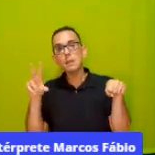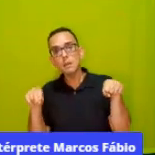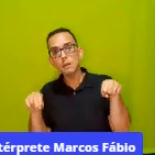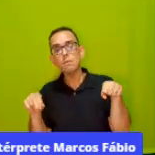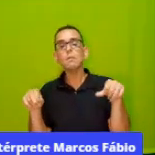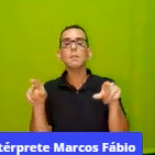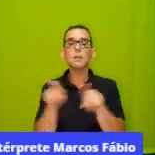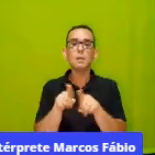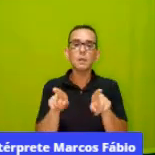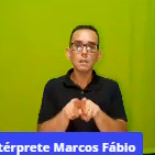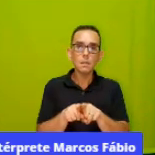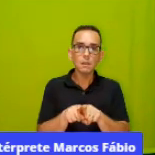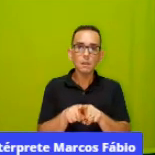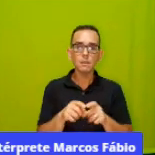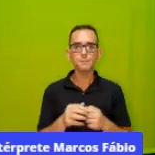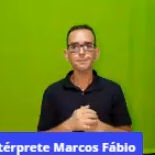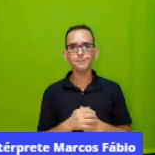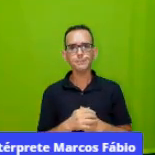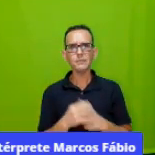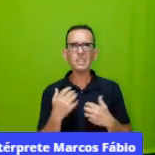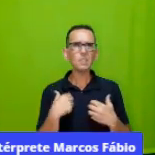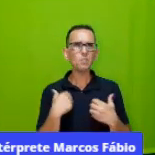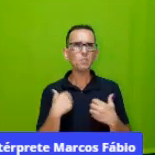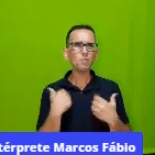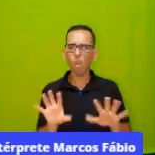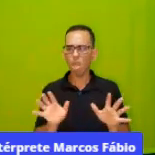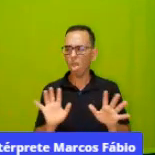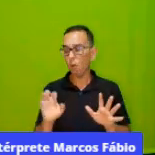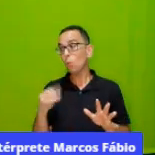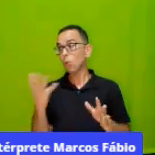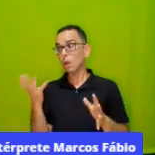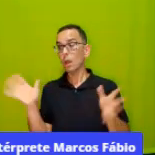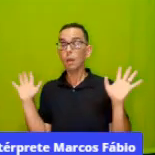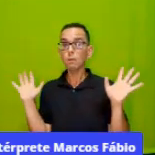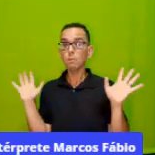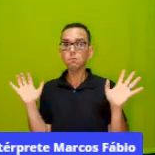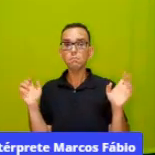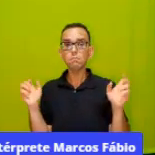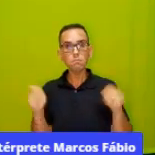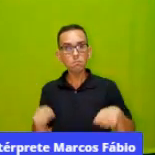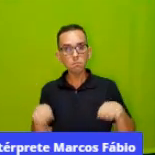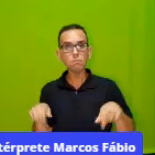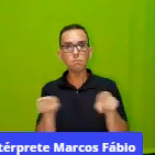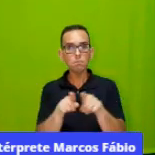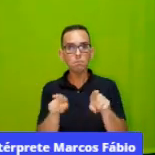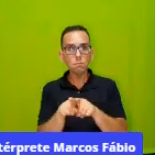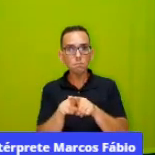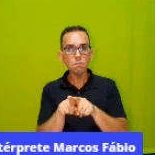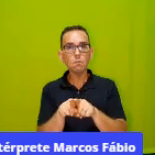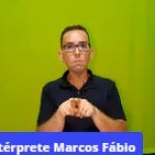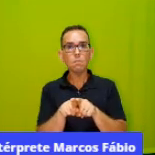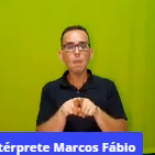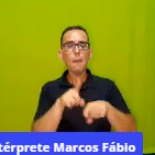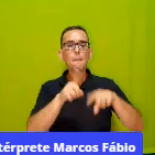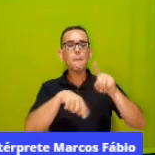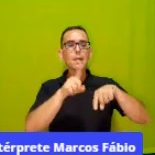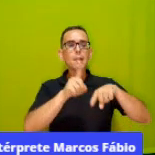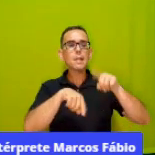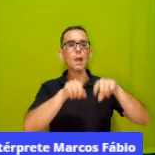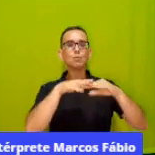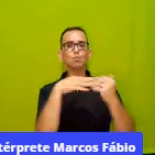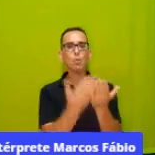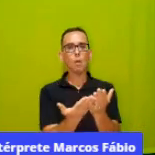carregando. Aí você pode fazer, aí eu tenho sim ou não, né? Que eu vou colocar lá, quando ele não quer alguma coisa, ou quando ele